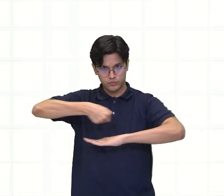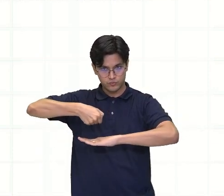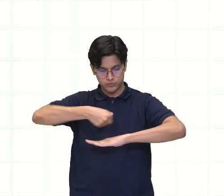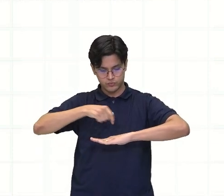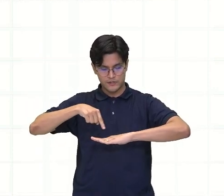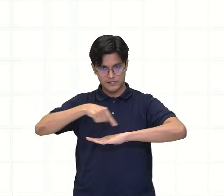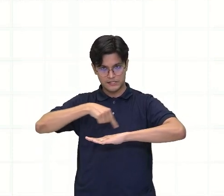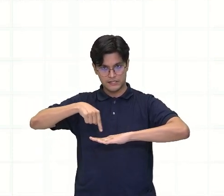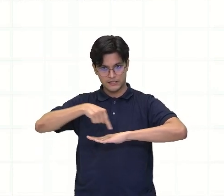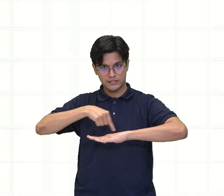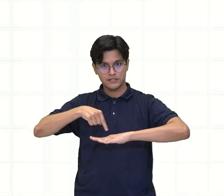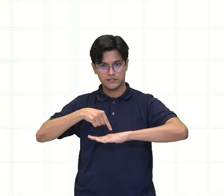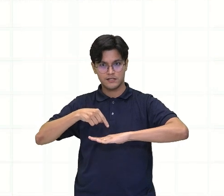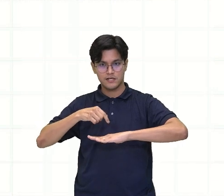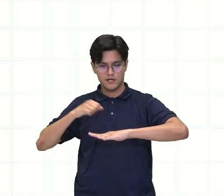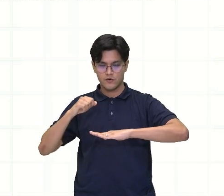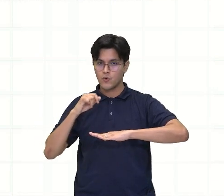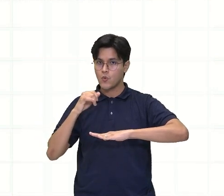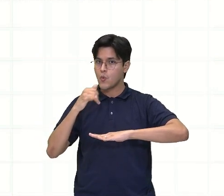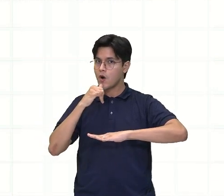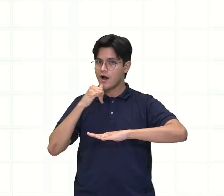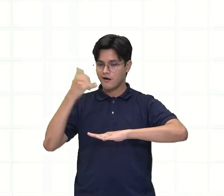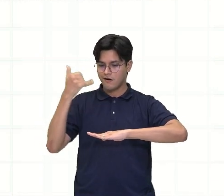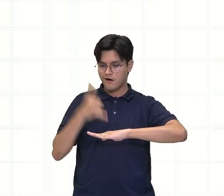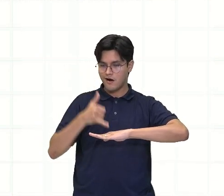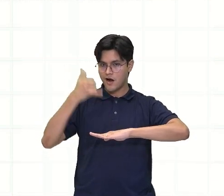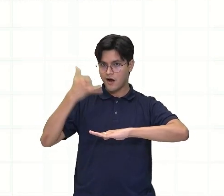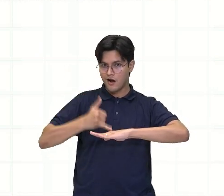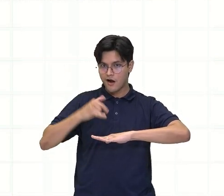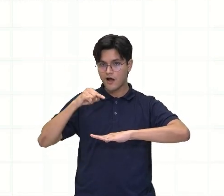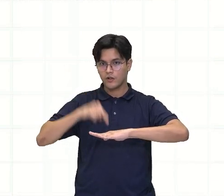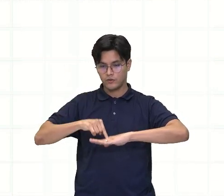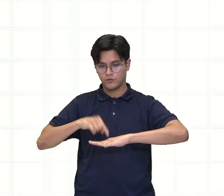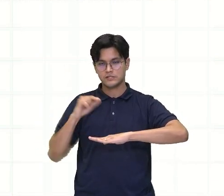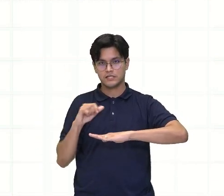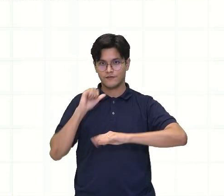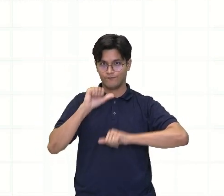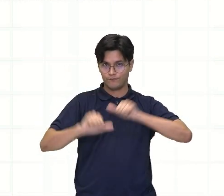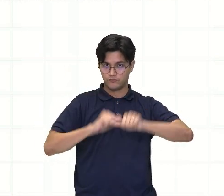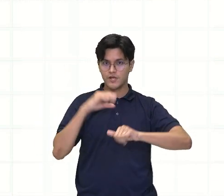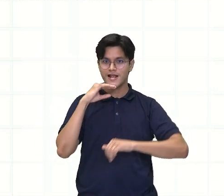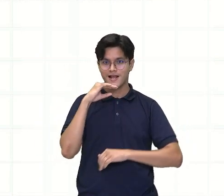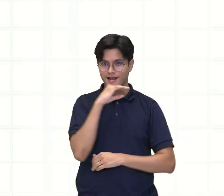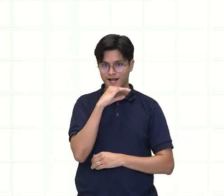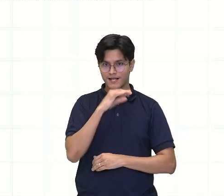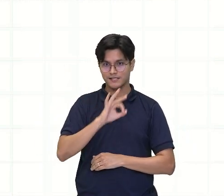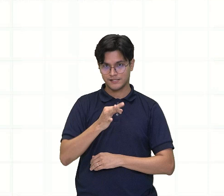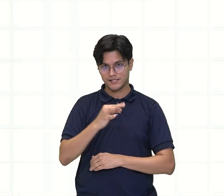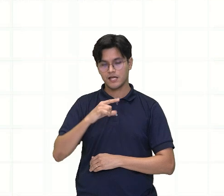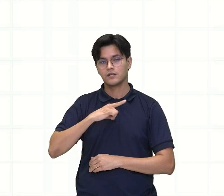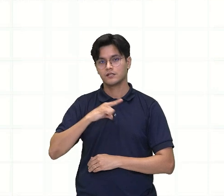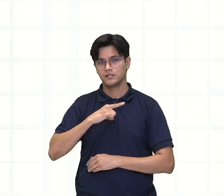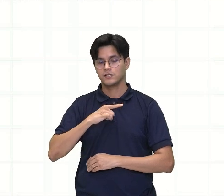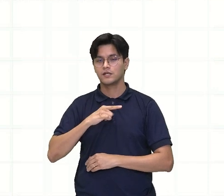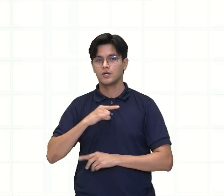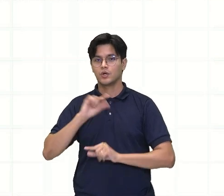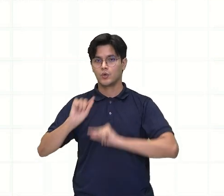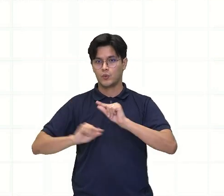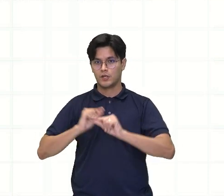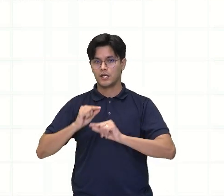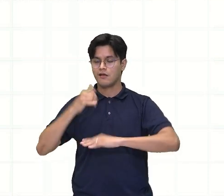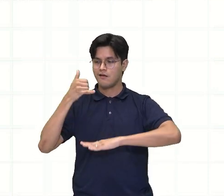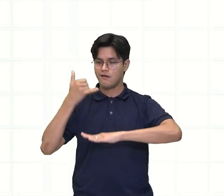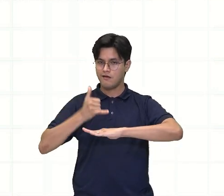quando você está utilizando o seu ferro, né? Aqui temos a eletricidade que passa para o